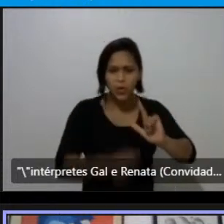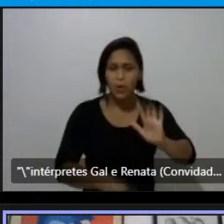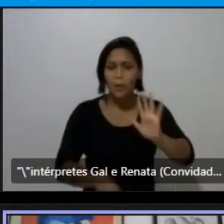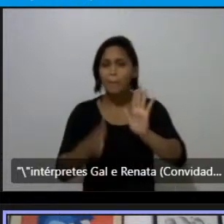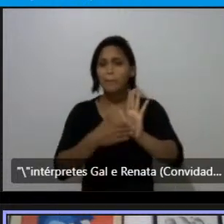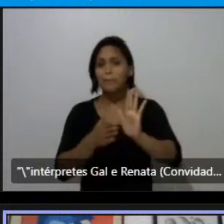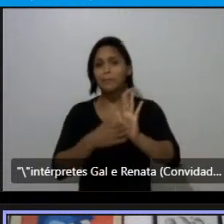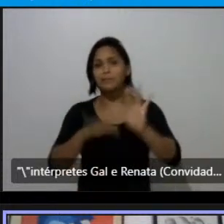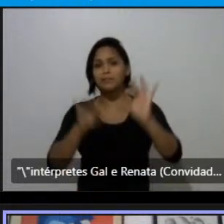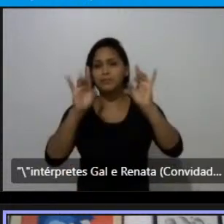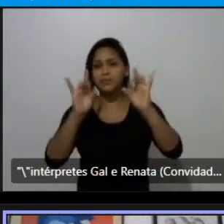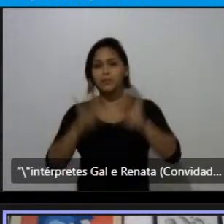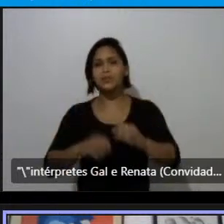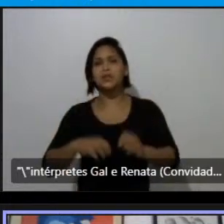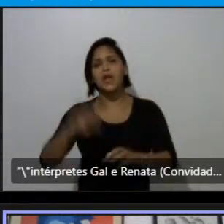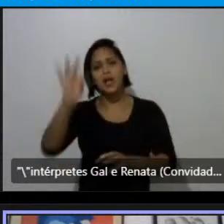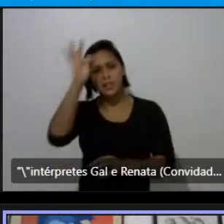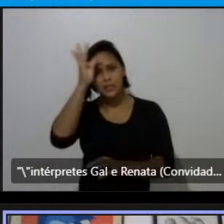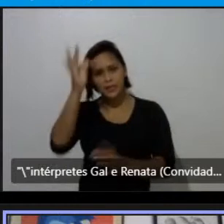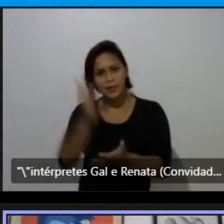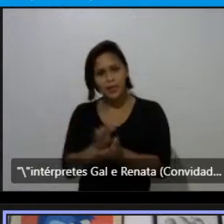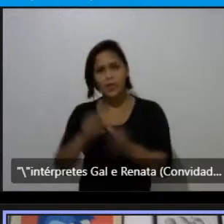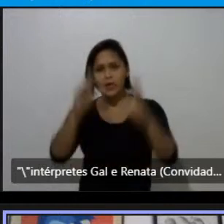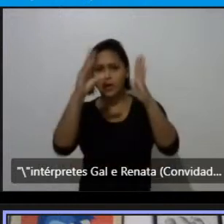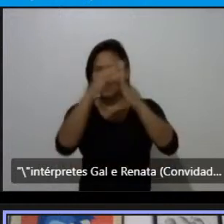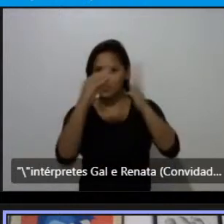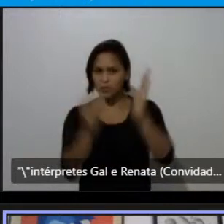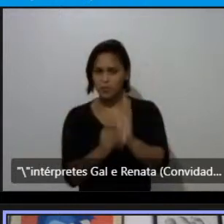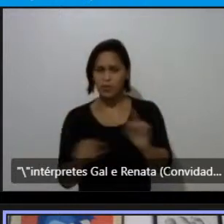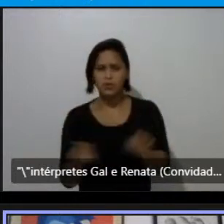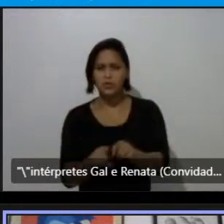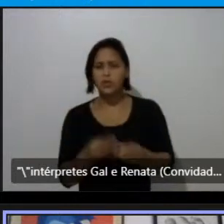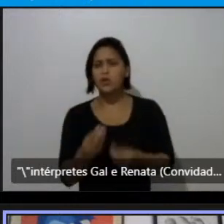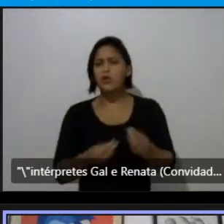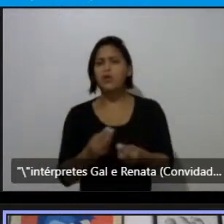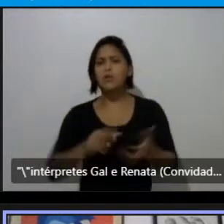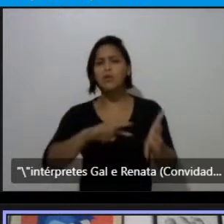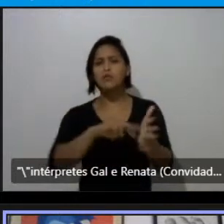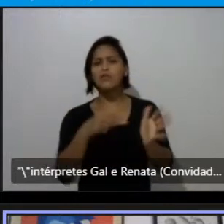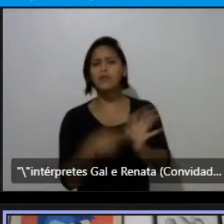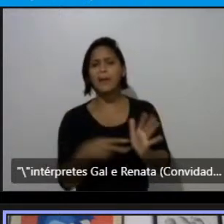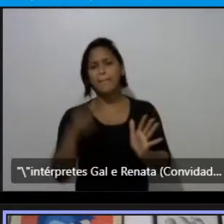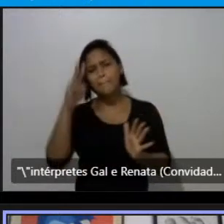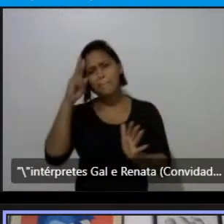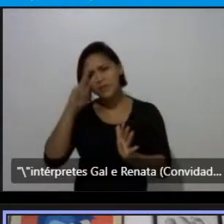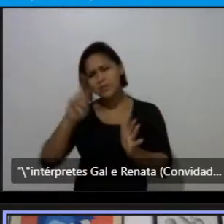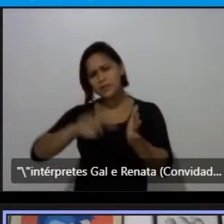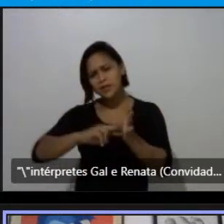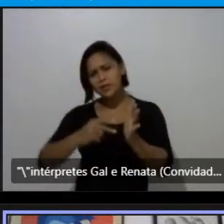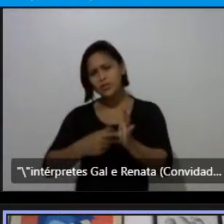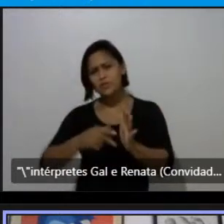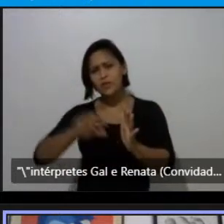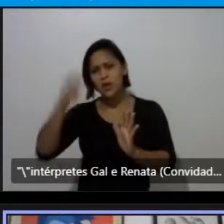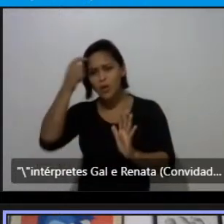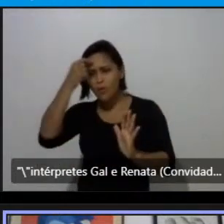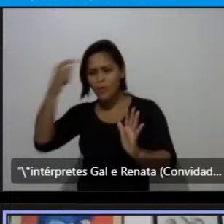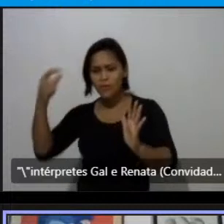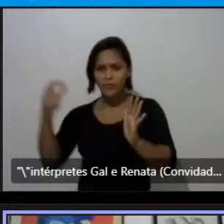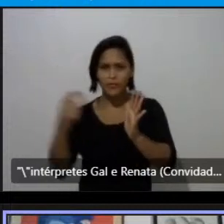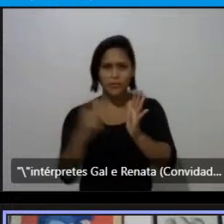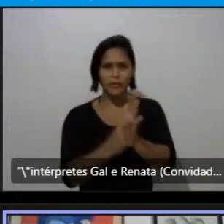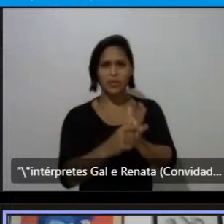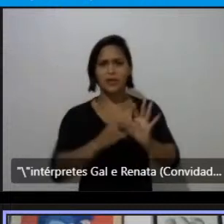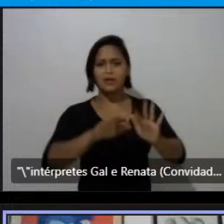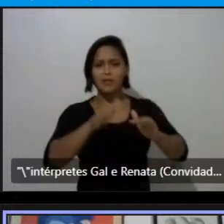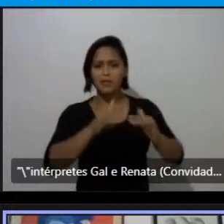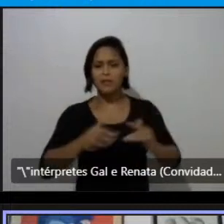numa dimensão teórico-metodológica, então como que a gente pode reconfigurar e repensar conceito de movimento social a